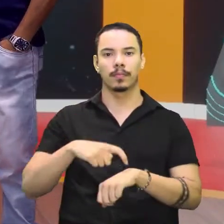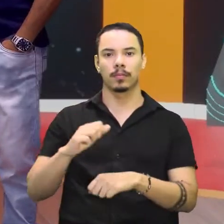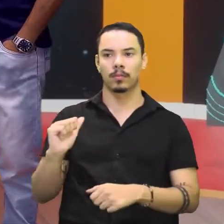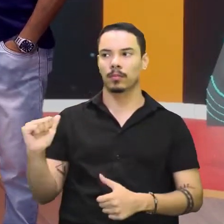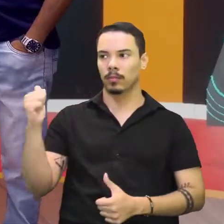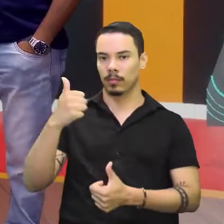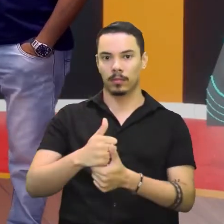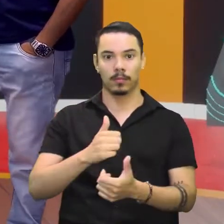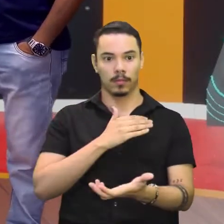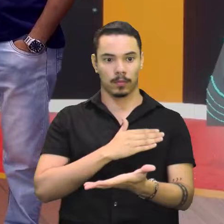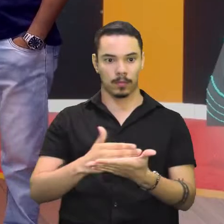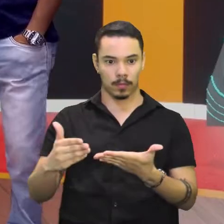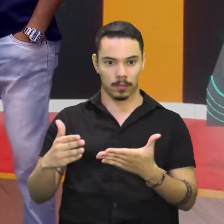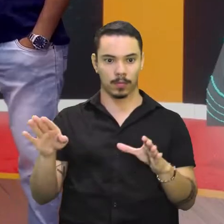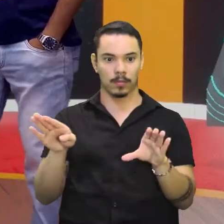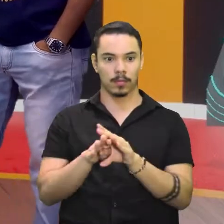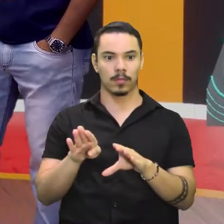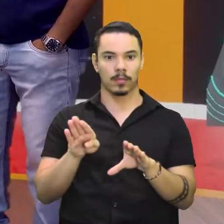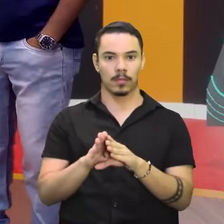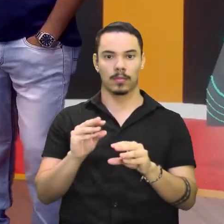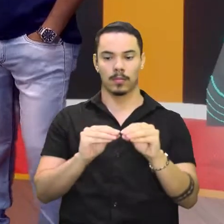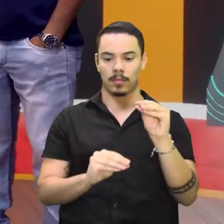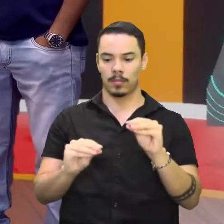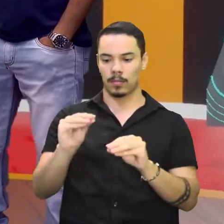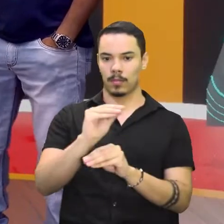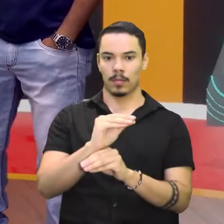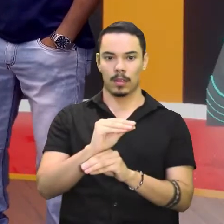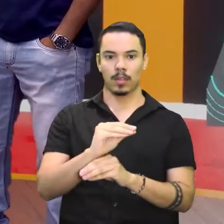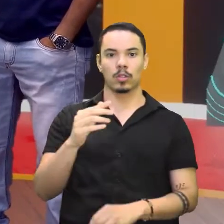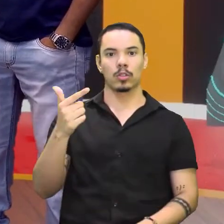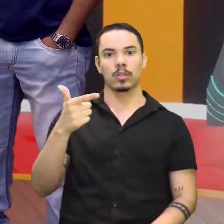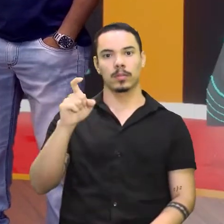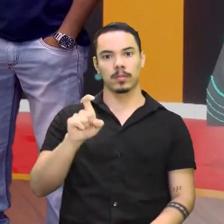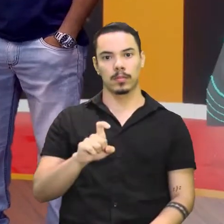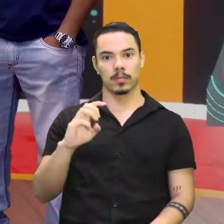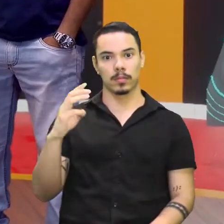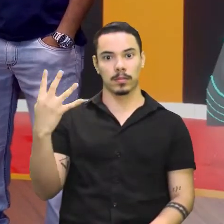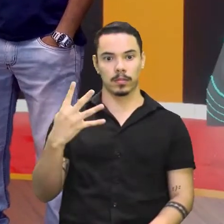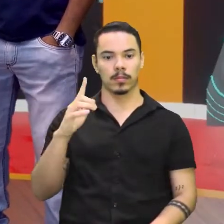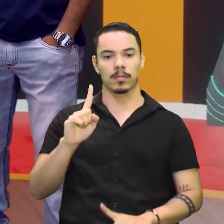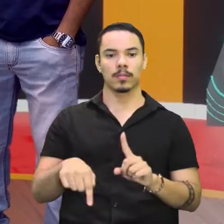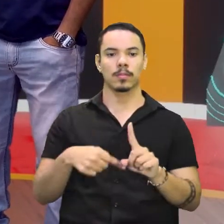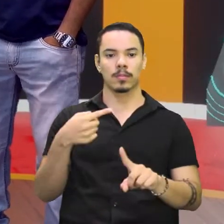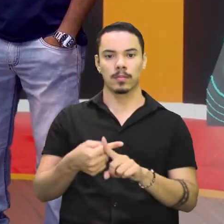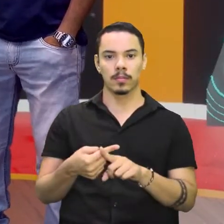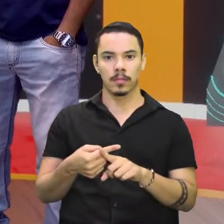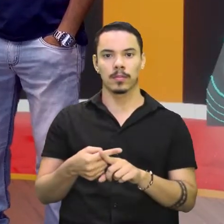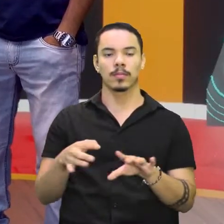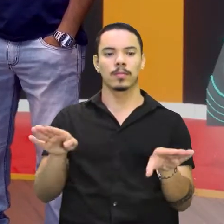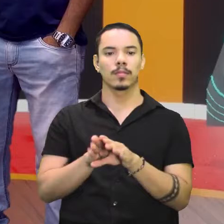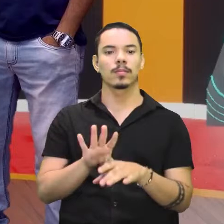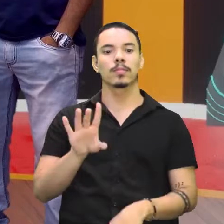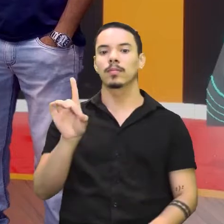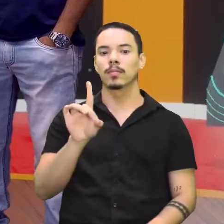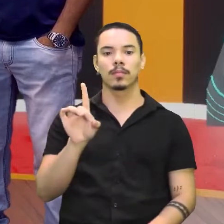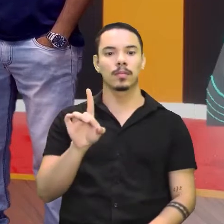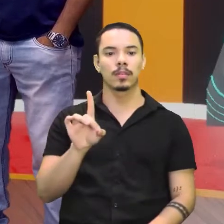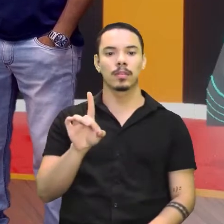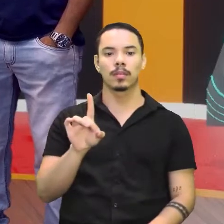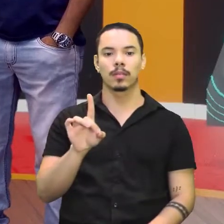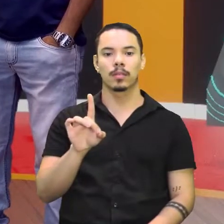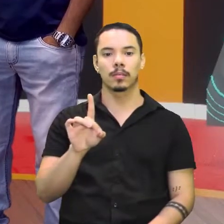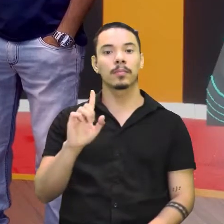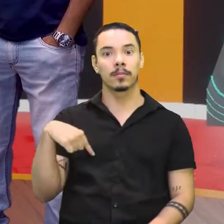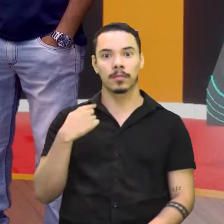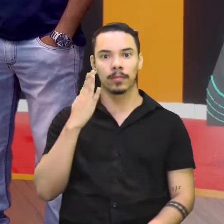né? Olha lá, o de cima vai ficar 2x na quarta. Pronto. Mais 5x quadrado. Também. Mais o D, quem é D? O D, né? Foi 1.